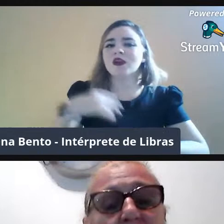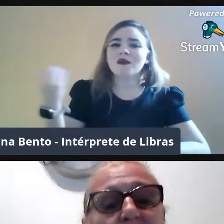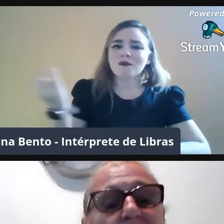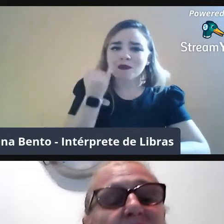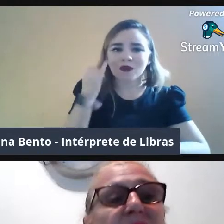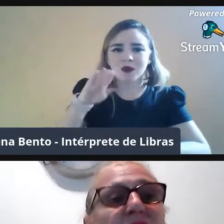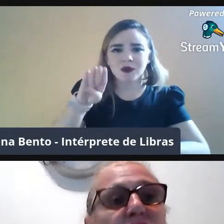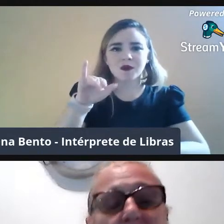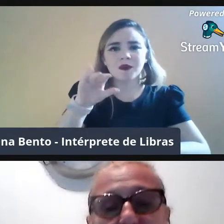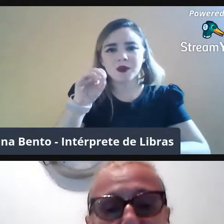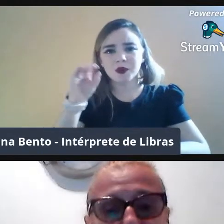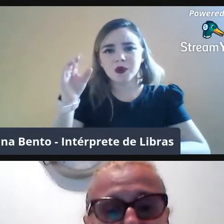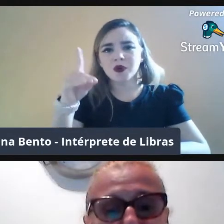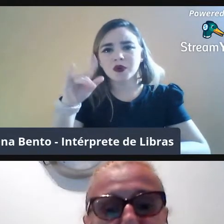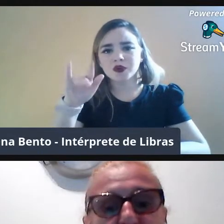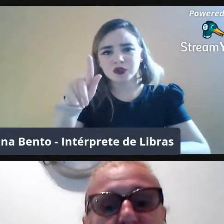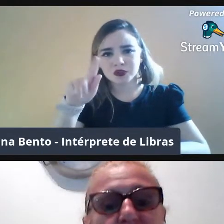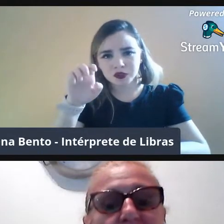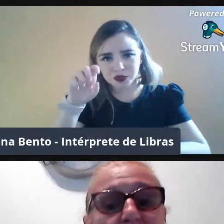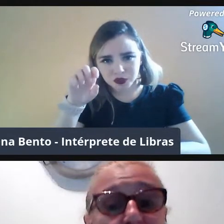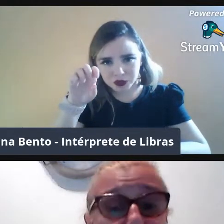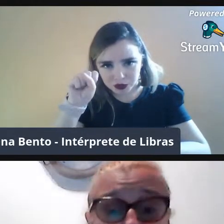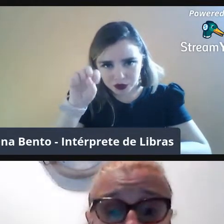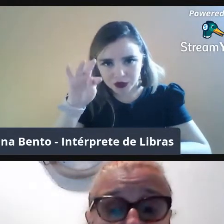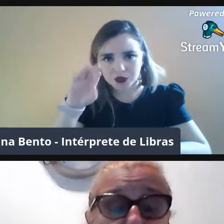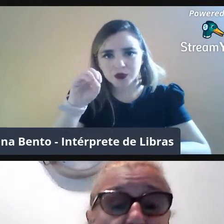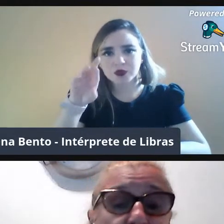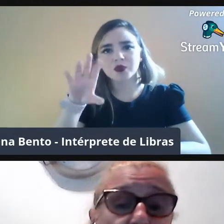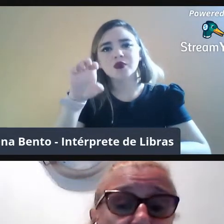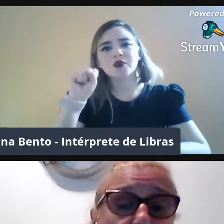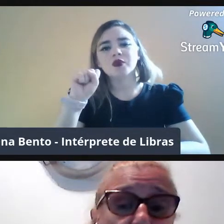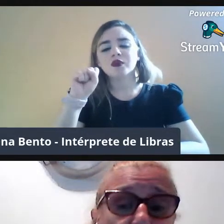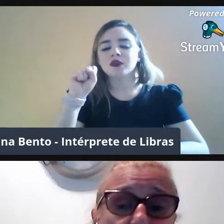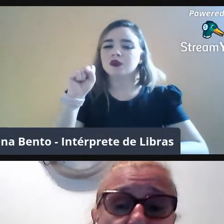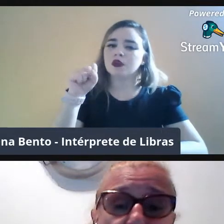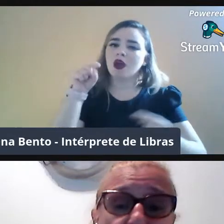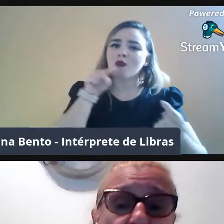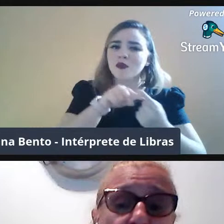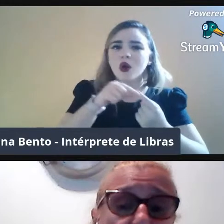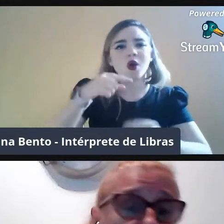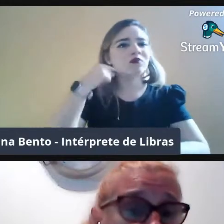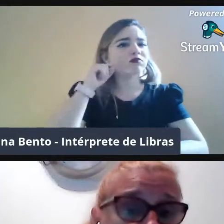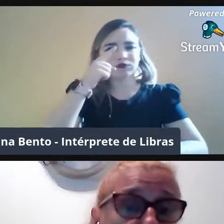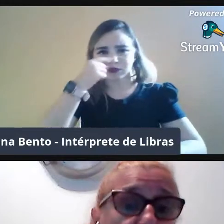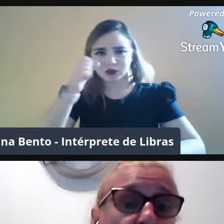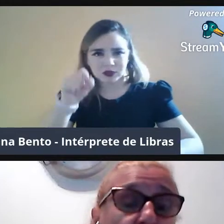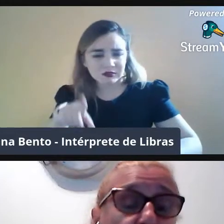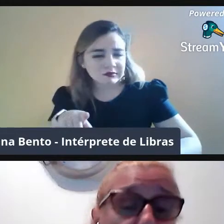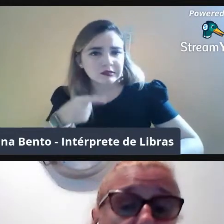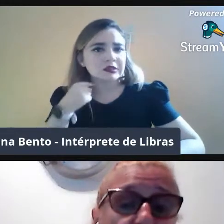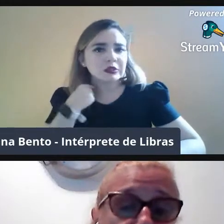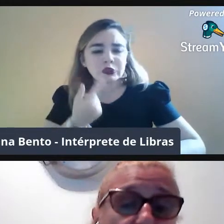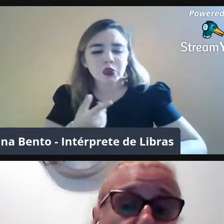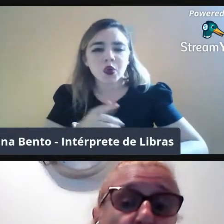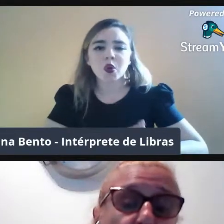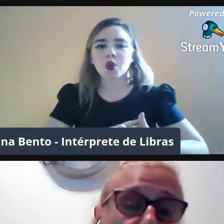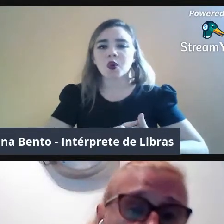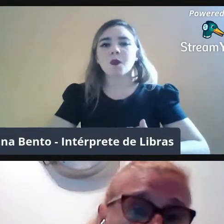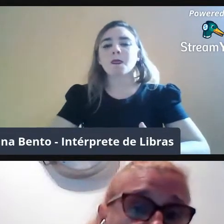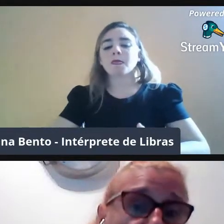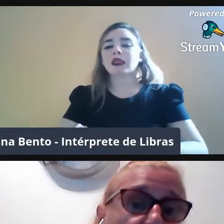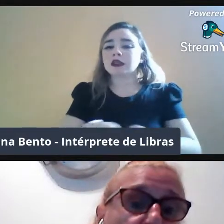e sobre questões de biodigestores através do lixo, trabalhar a biodigestão através do lixo. O lixo serve